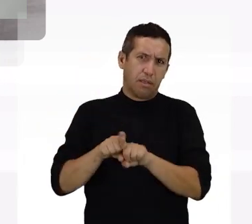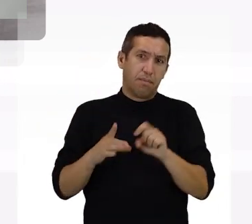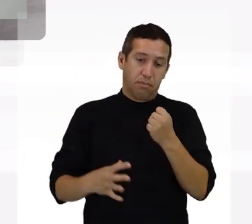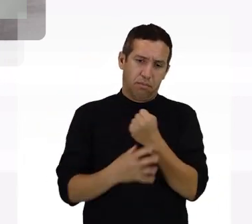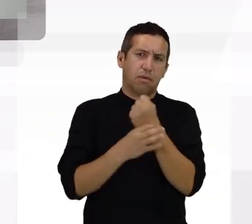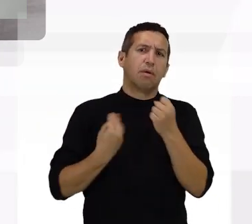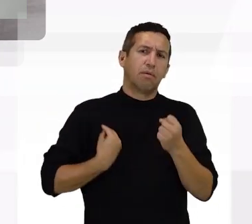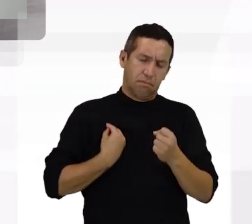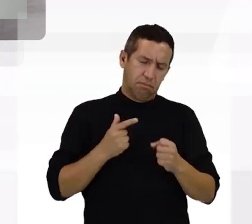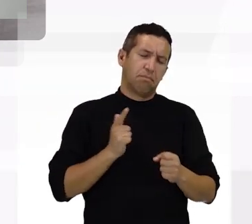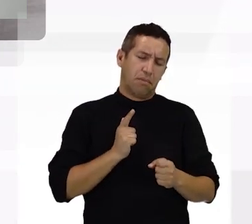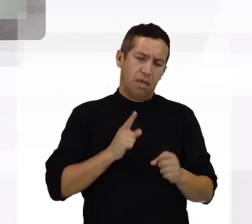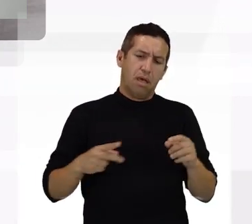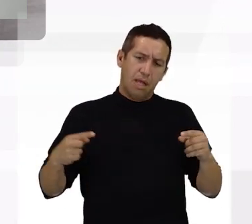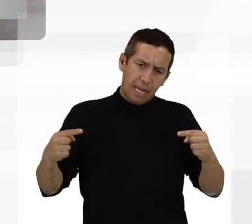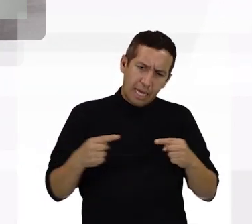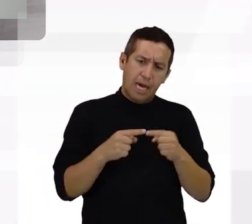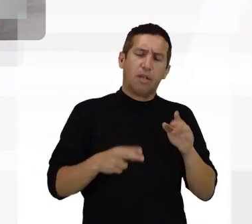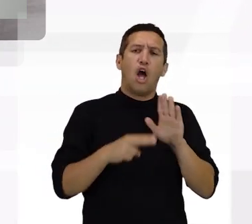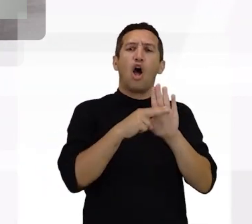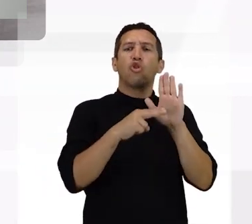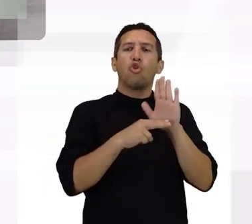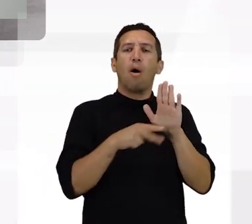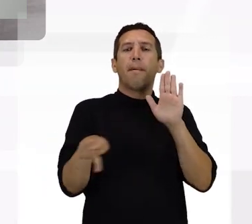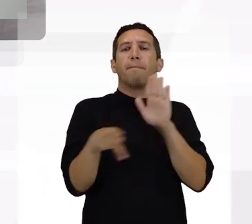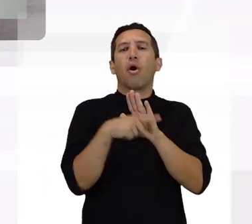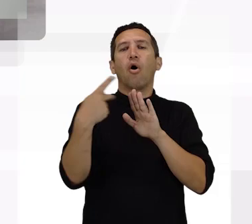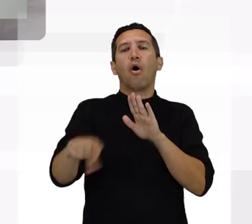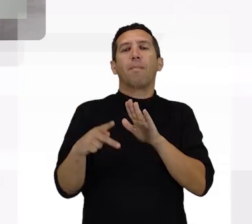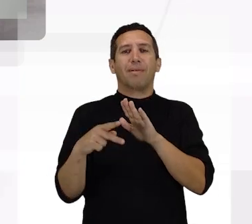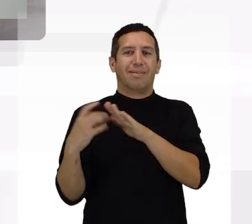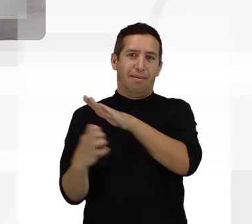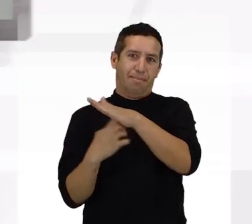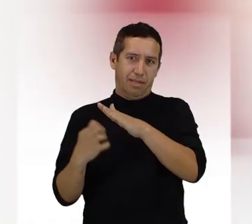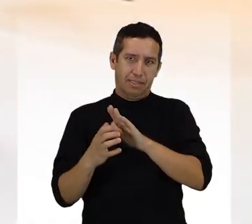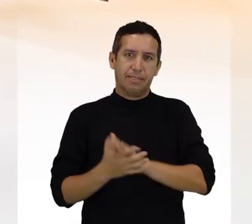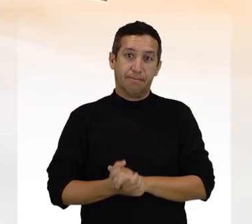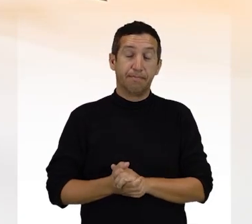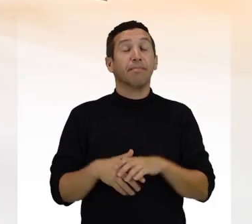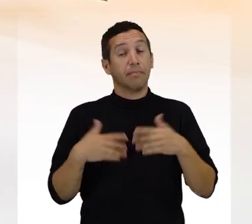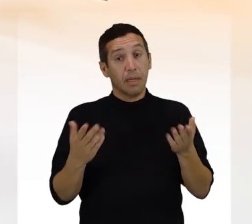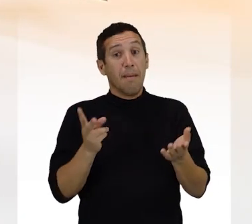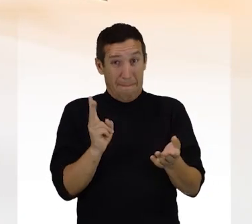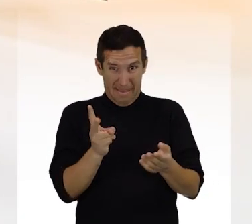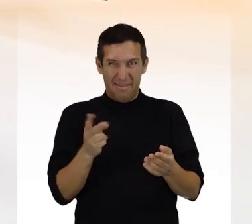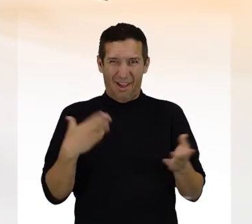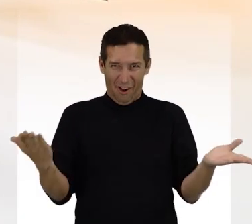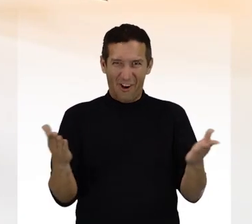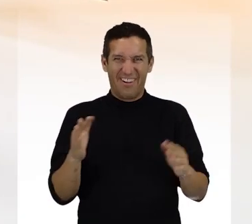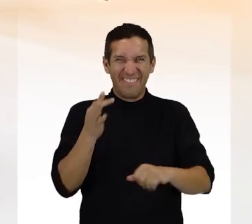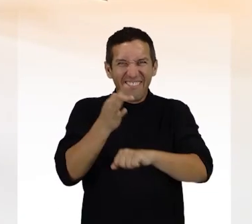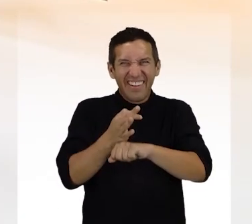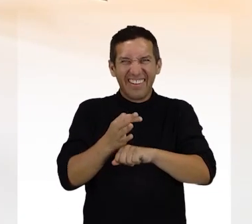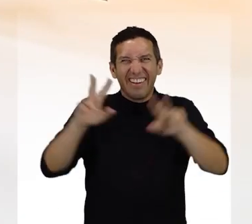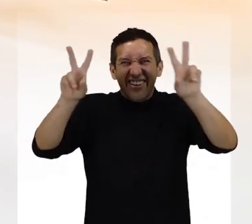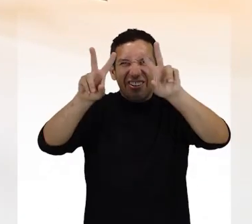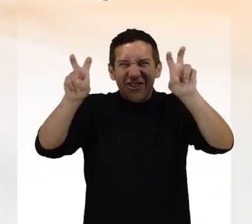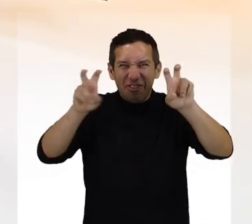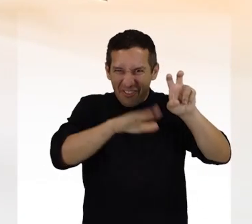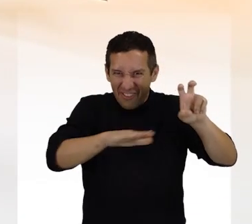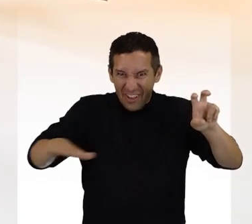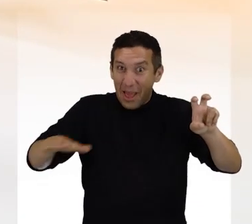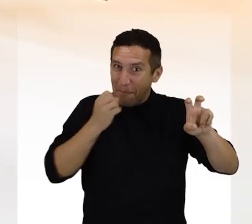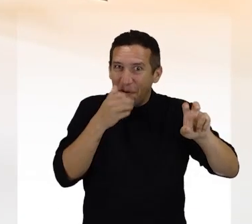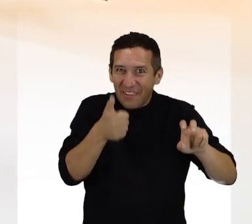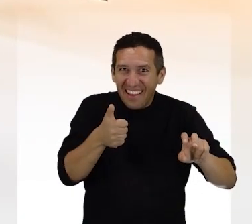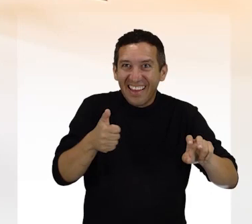seguro de vida conforme previsão em norma coletiva daquela categoria profissional. Mesmo em período de férias, falar de crianças